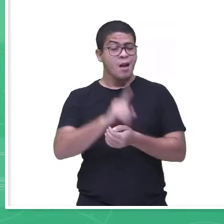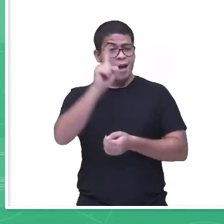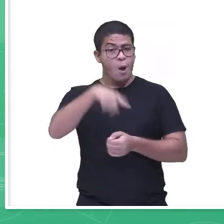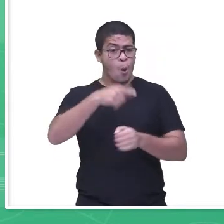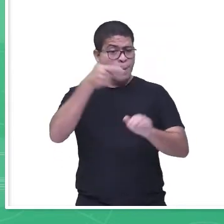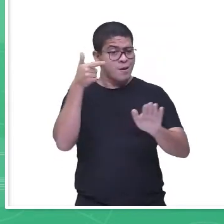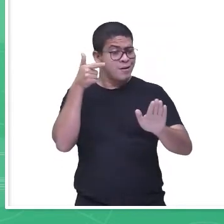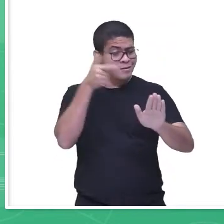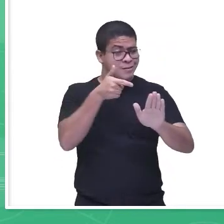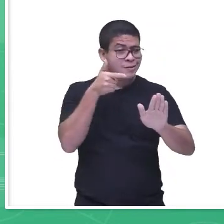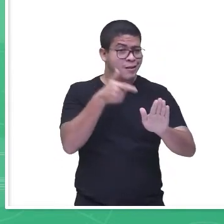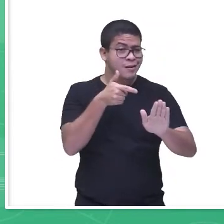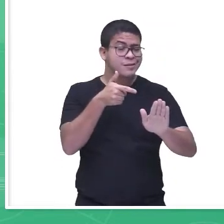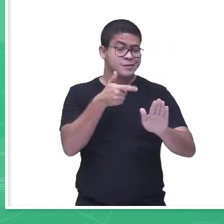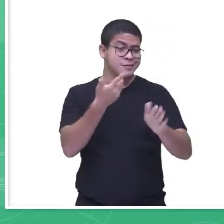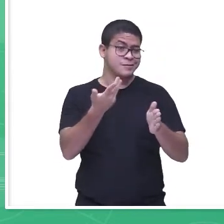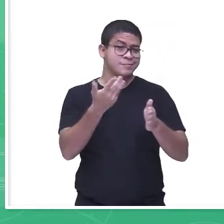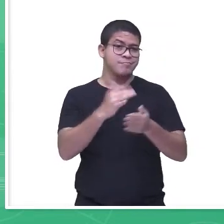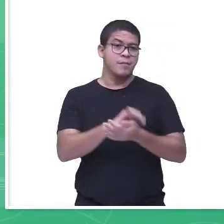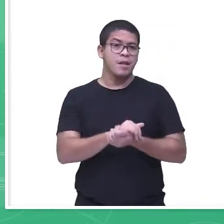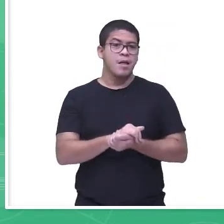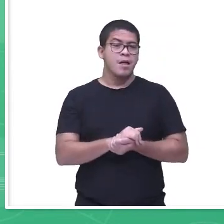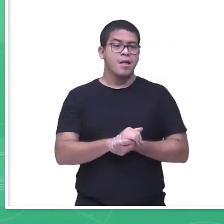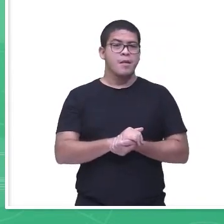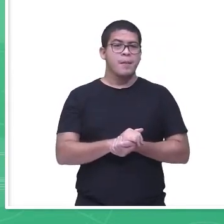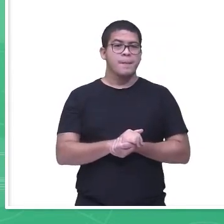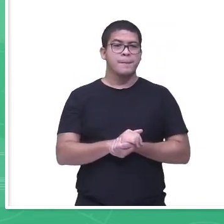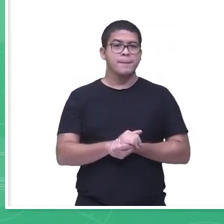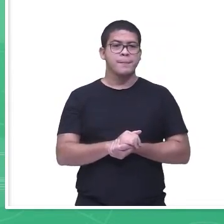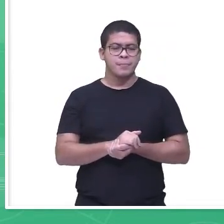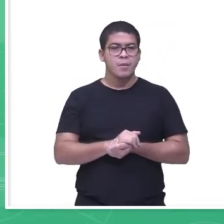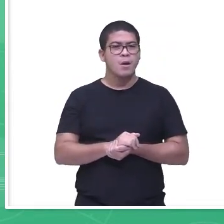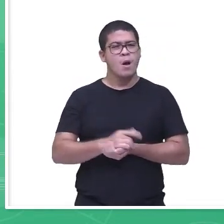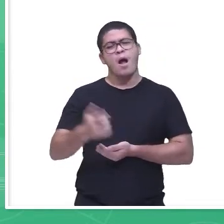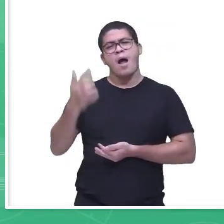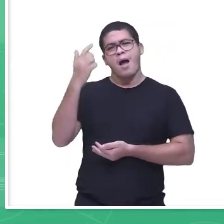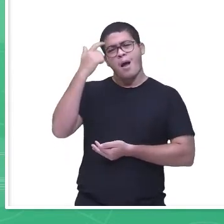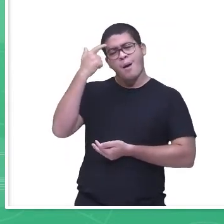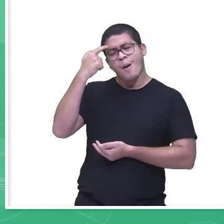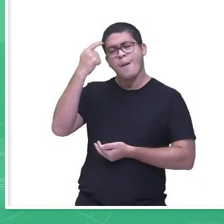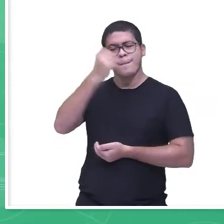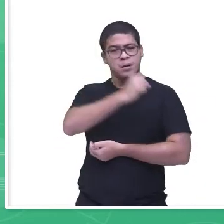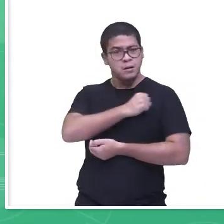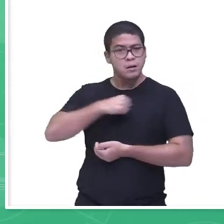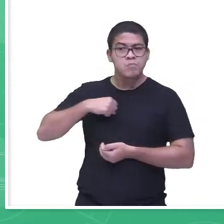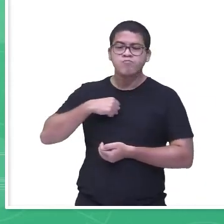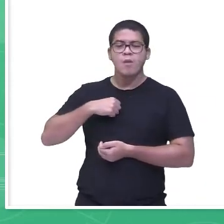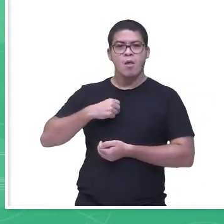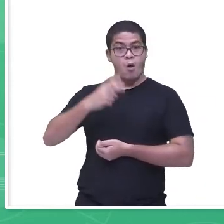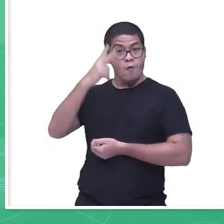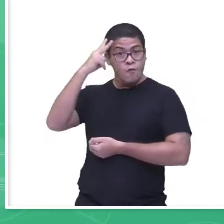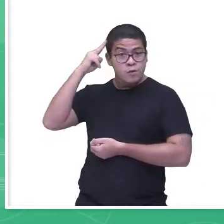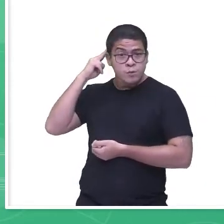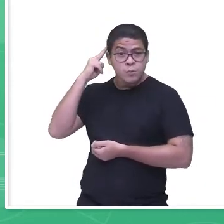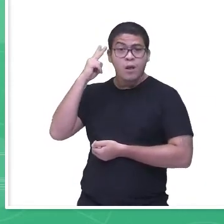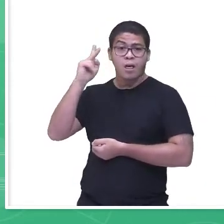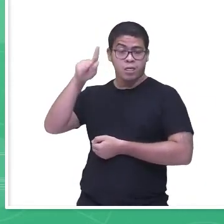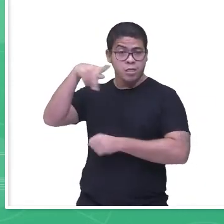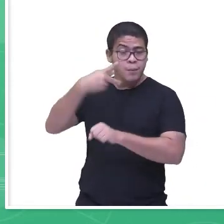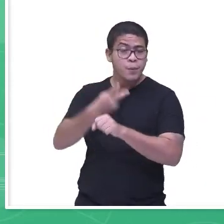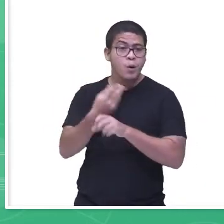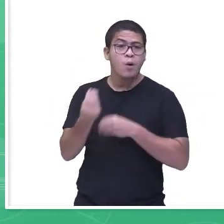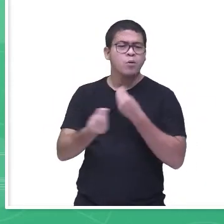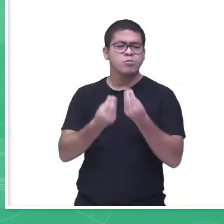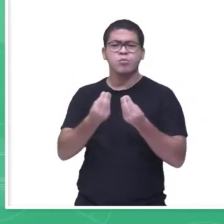só, pensamento socrático fundamental, e isso é importante para quem vai prestar vestibular mais tarde, não se esqueçam, duas